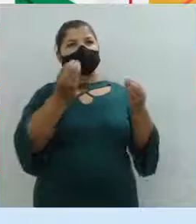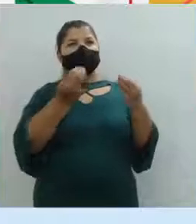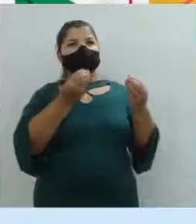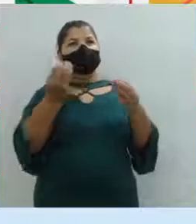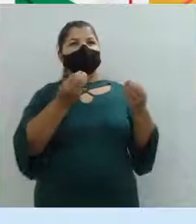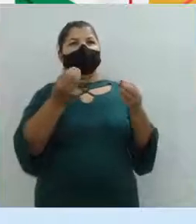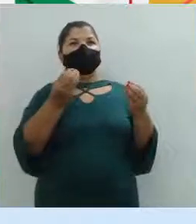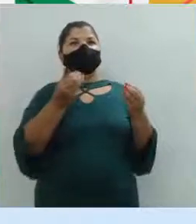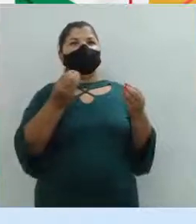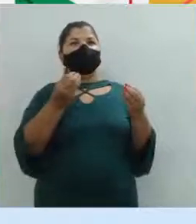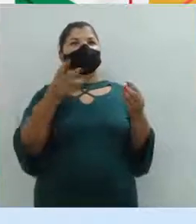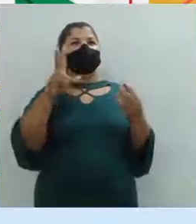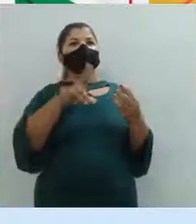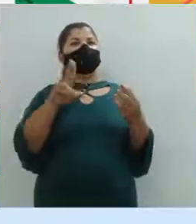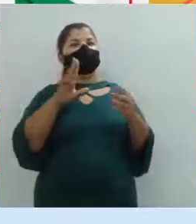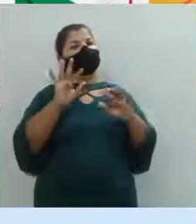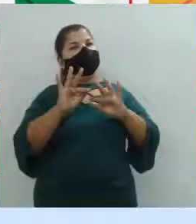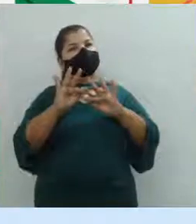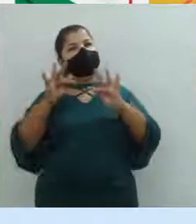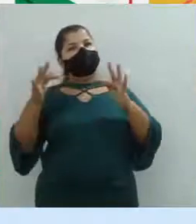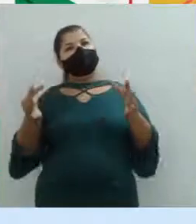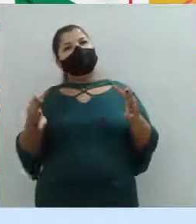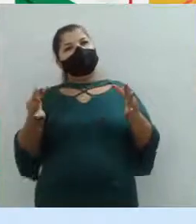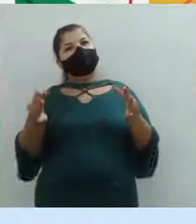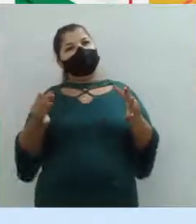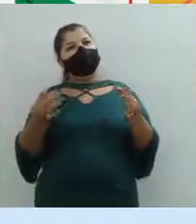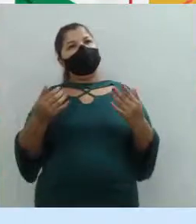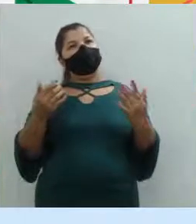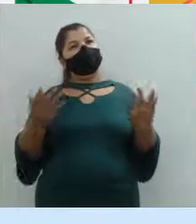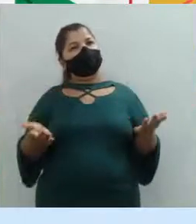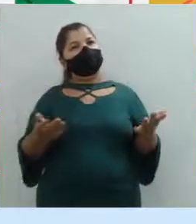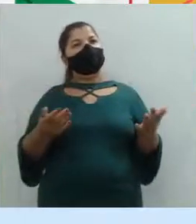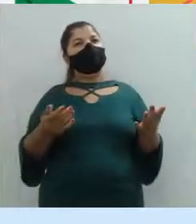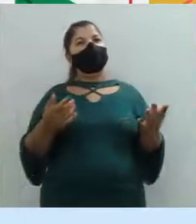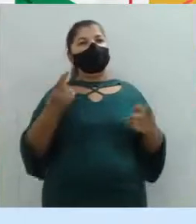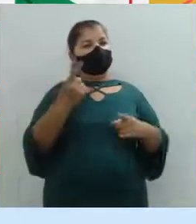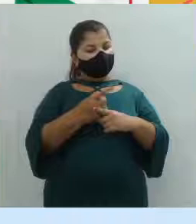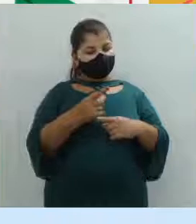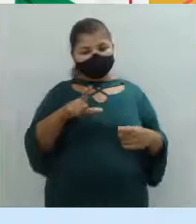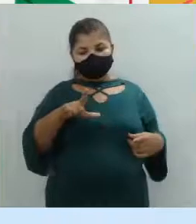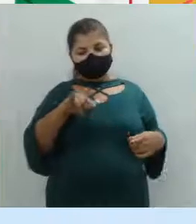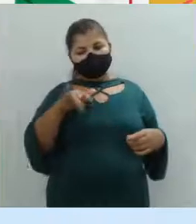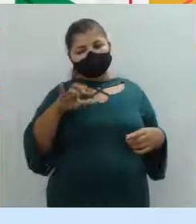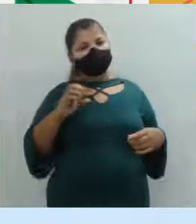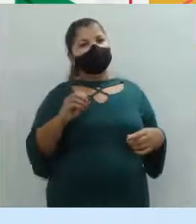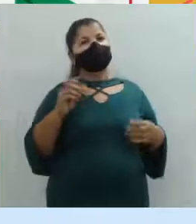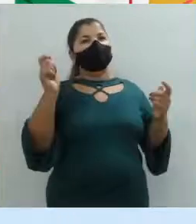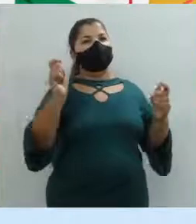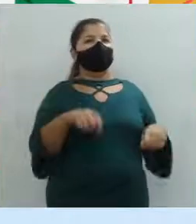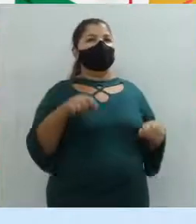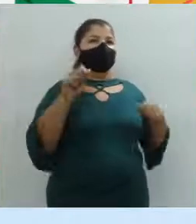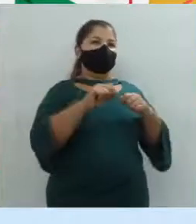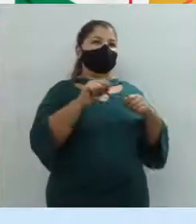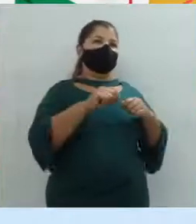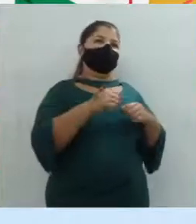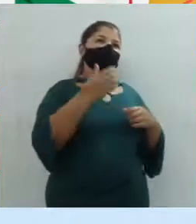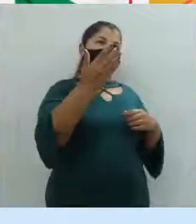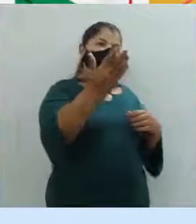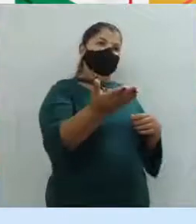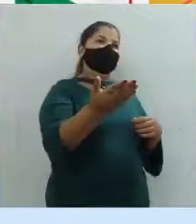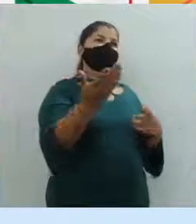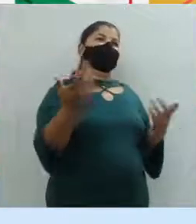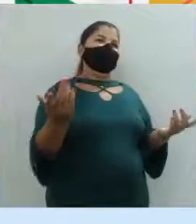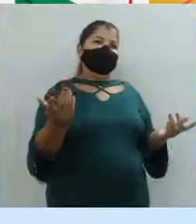algo, um material extremamente simples e inusitado, encontrado inclusive no lixo, ele nos provoca reflexões e